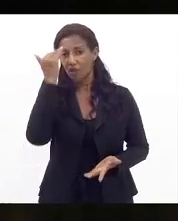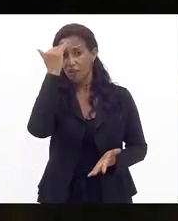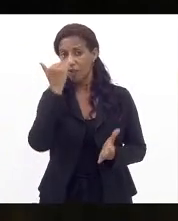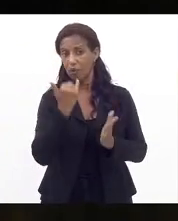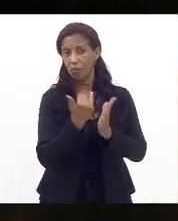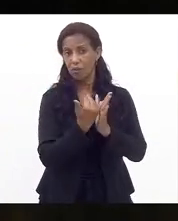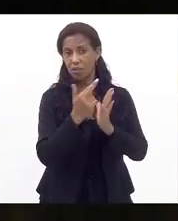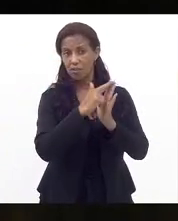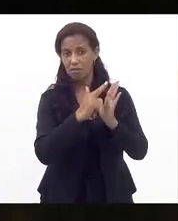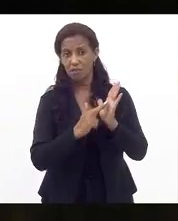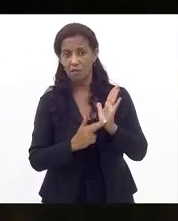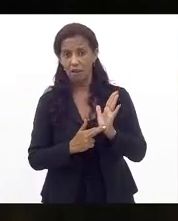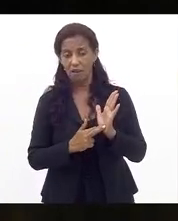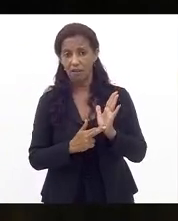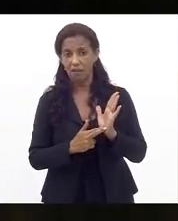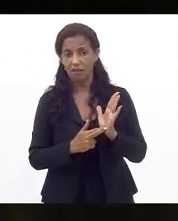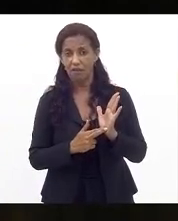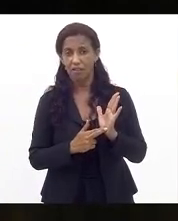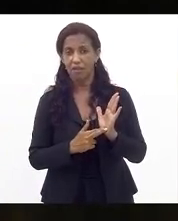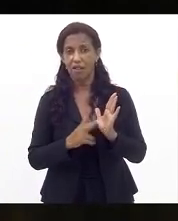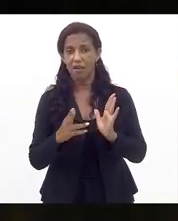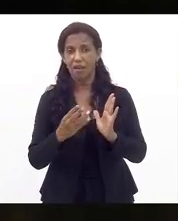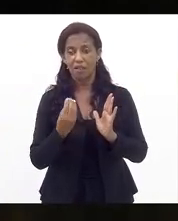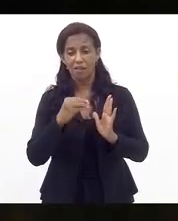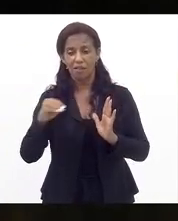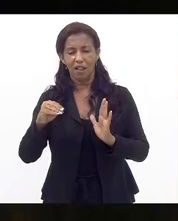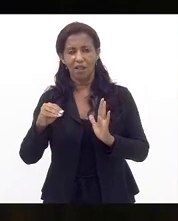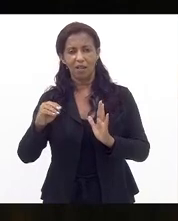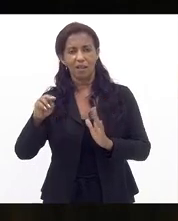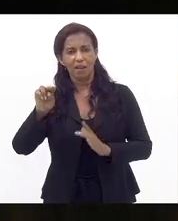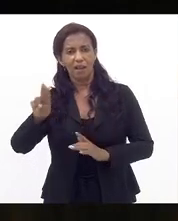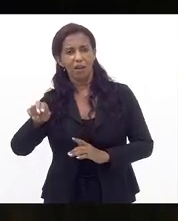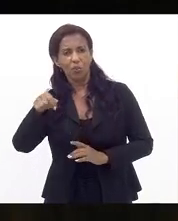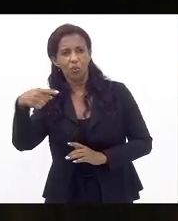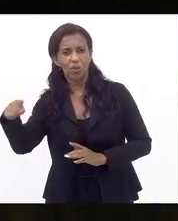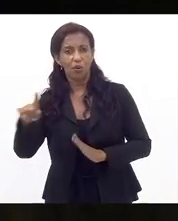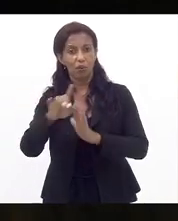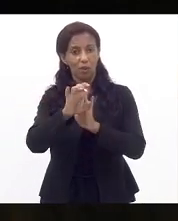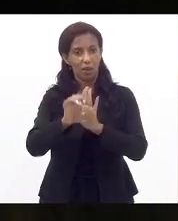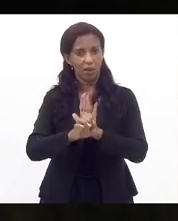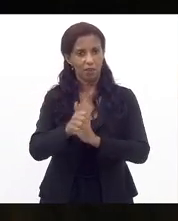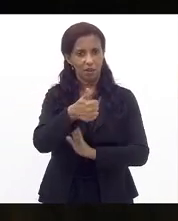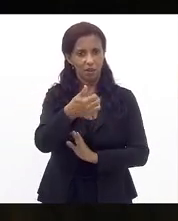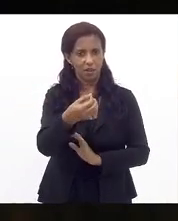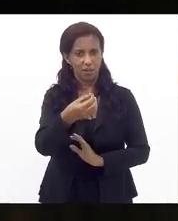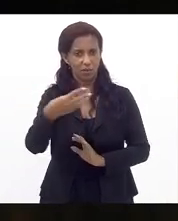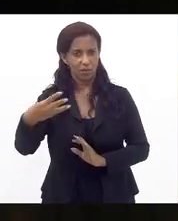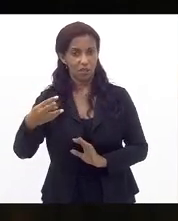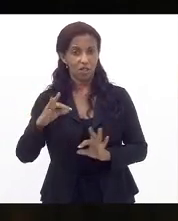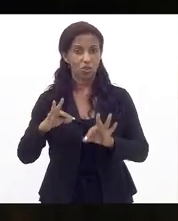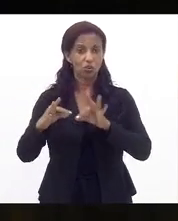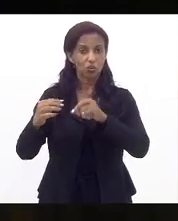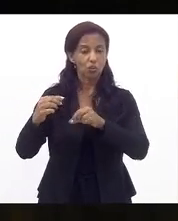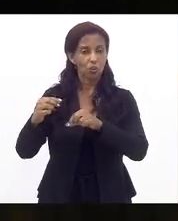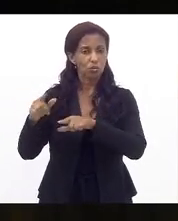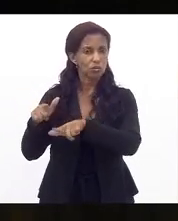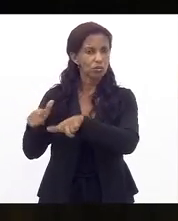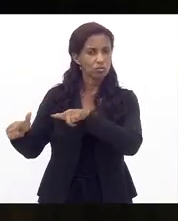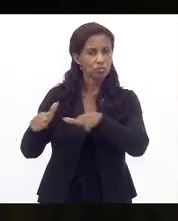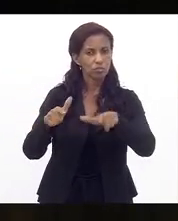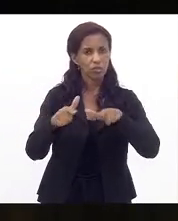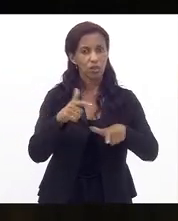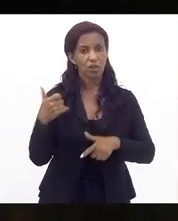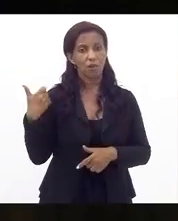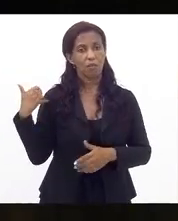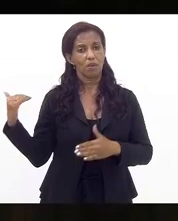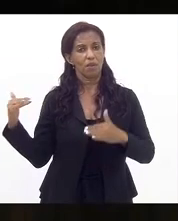as regras previdenciárias aplicáveis aos servidores da União porque com a emenda 103 todos os servidores da União passaram